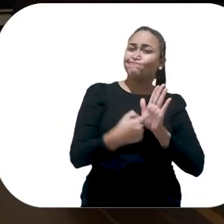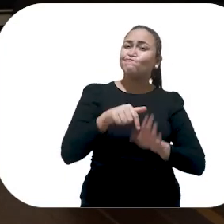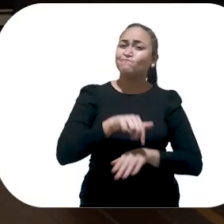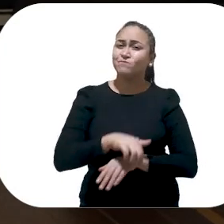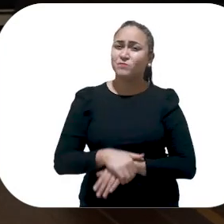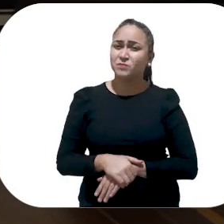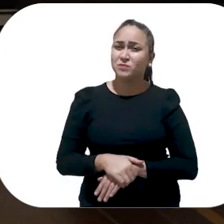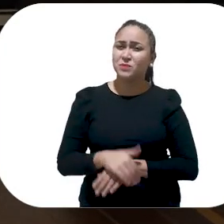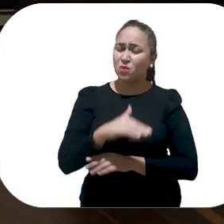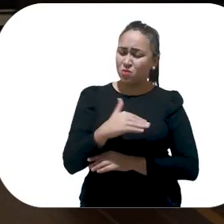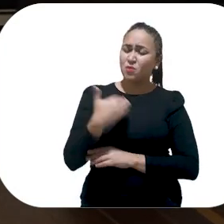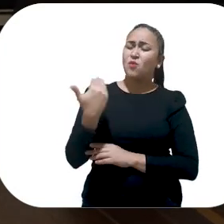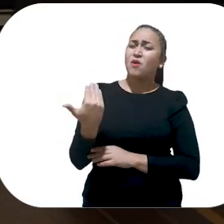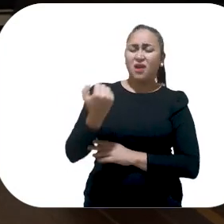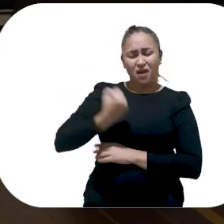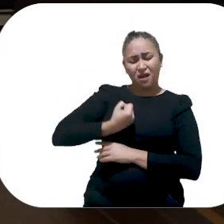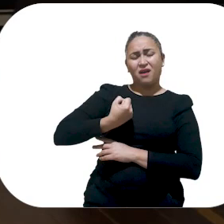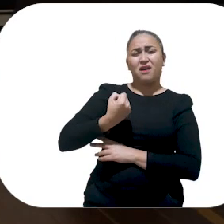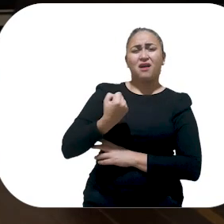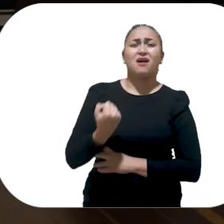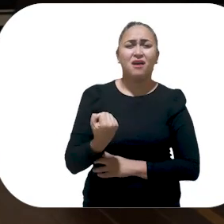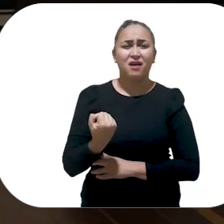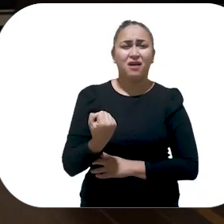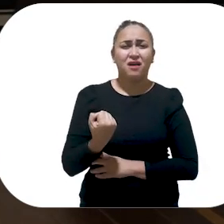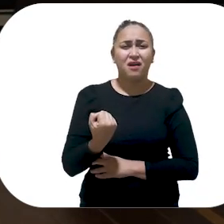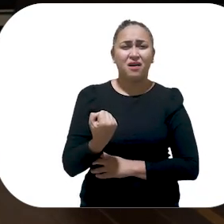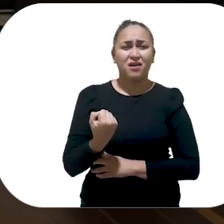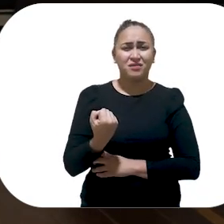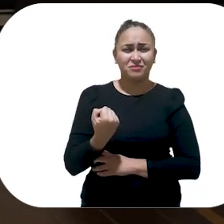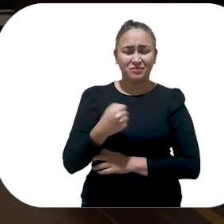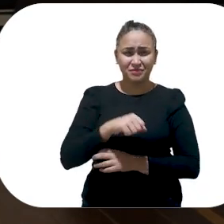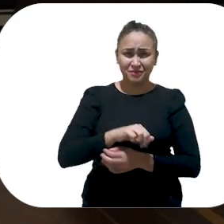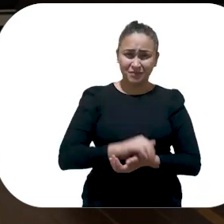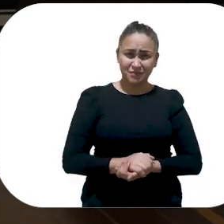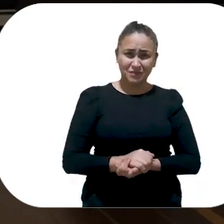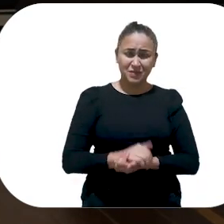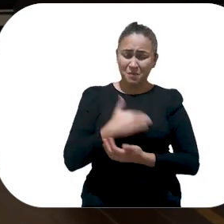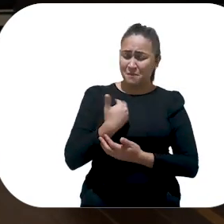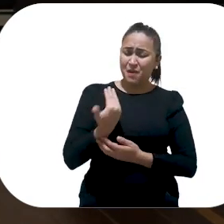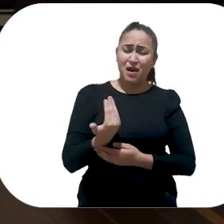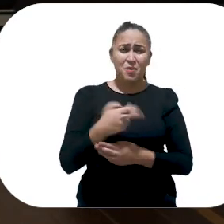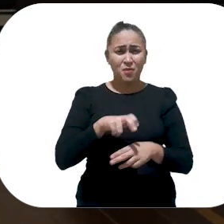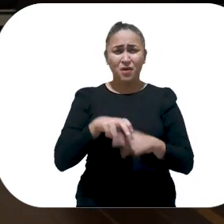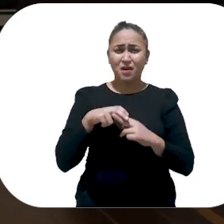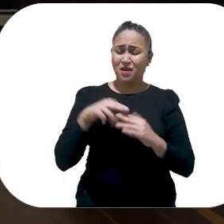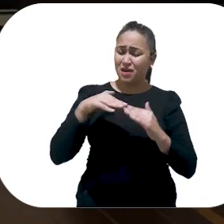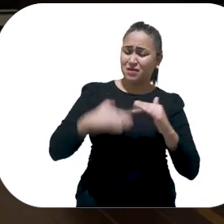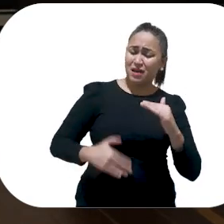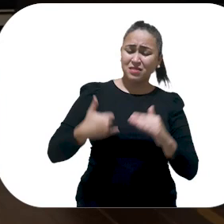Morri de morte. Matada. Morri de emboscada. De morte antes dos 30.